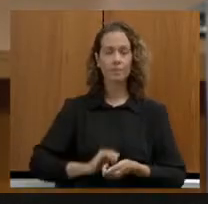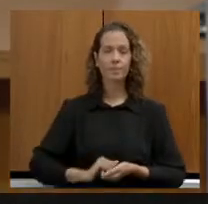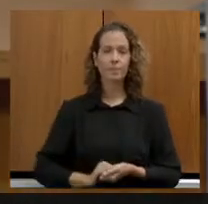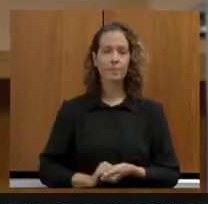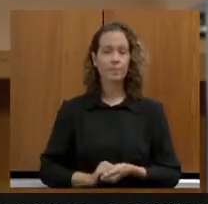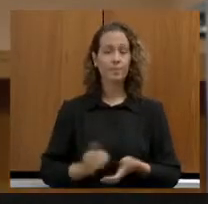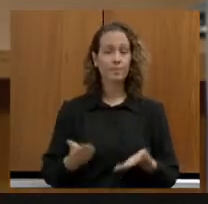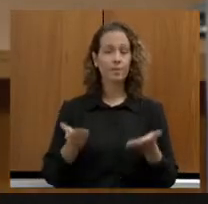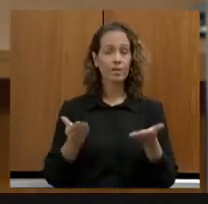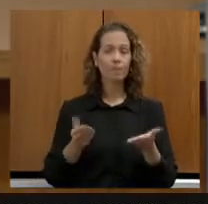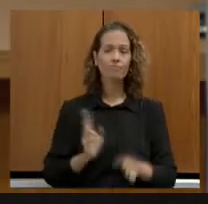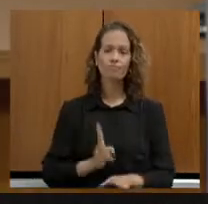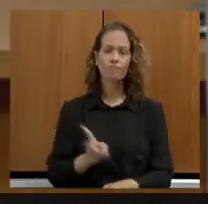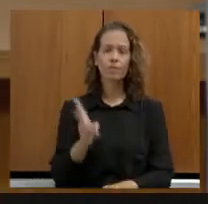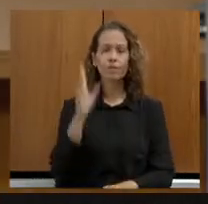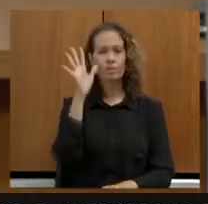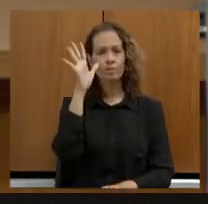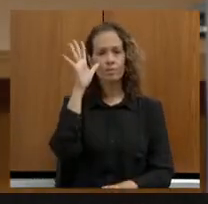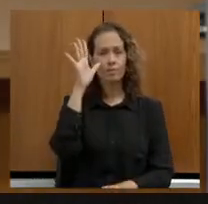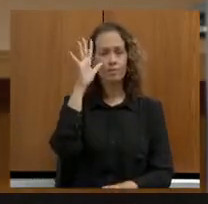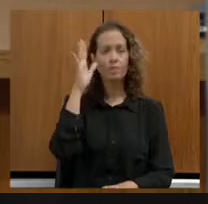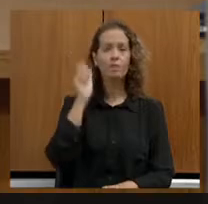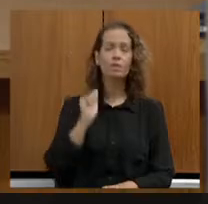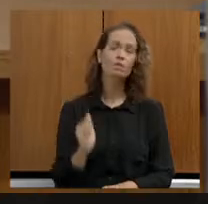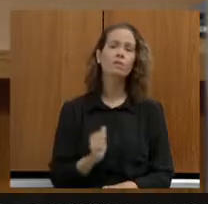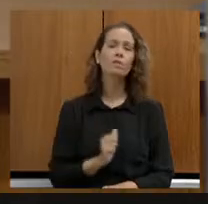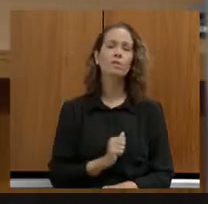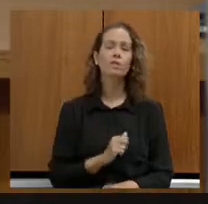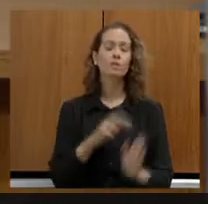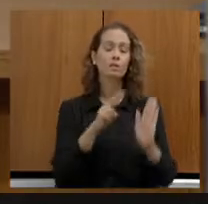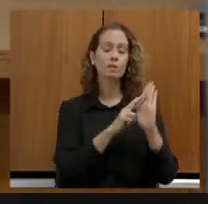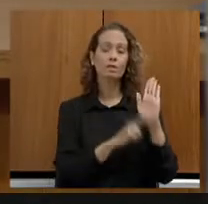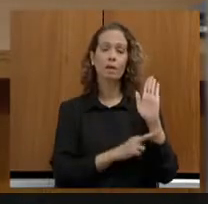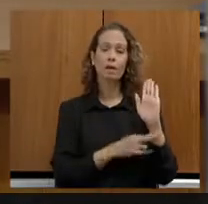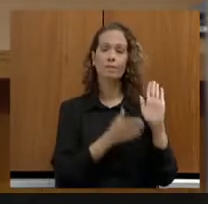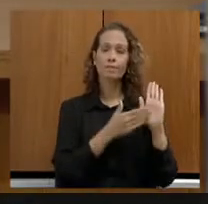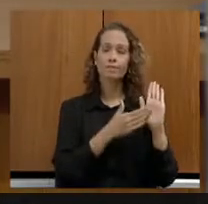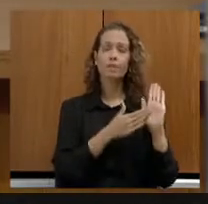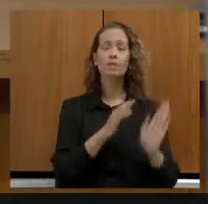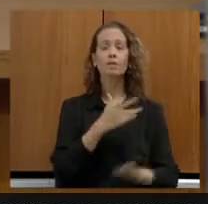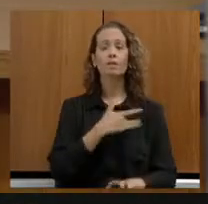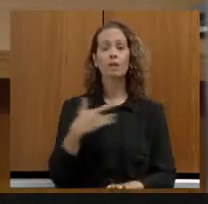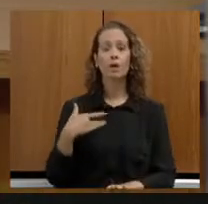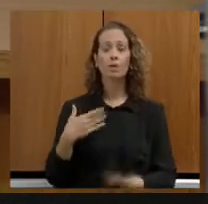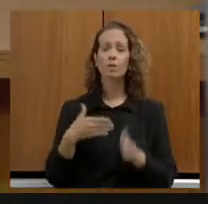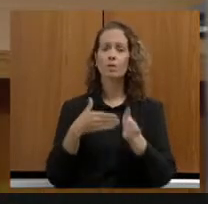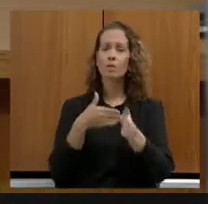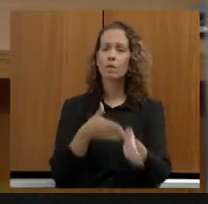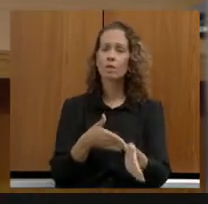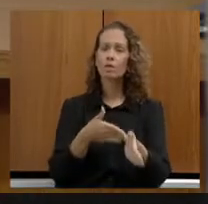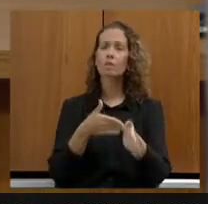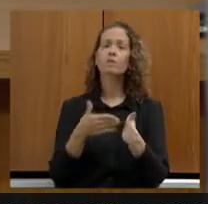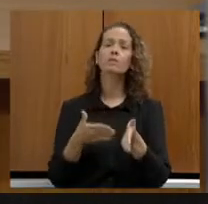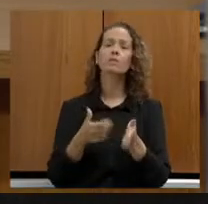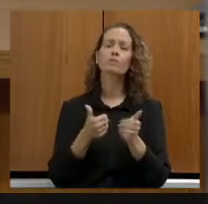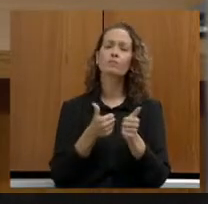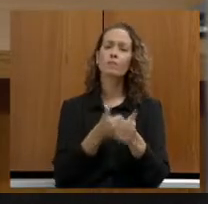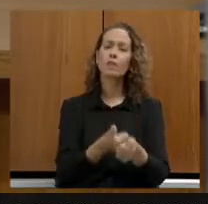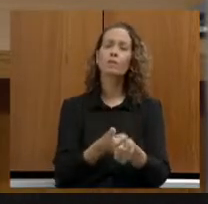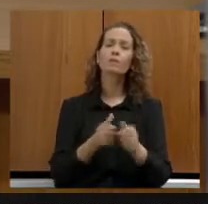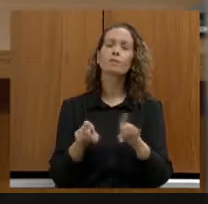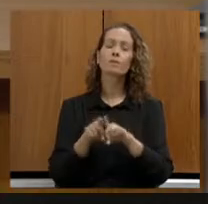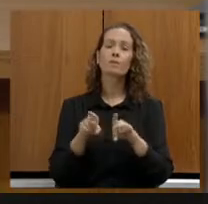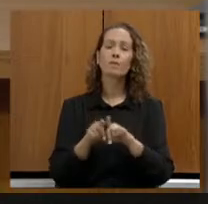isso sempre a gente observando os protocolos da saúde que um acompanhamento Como disse muito muito e da